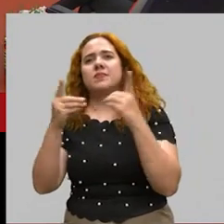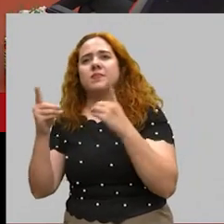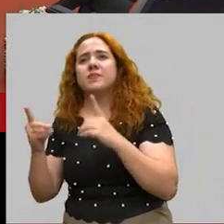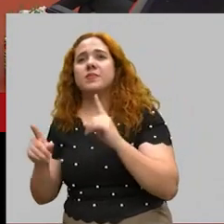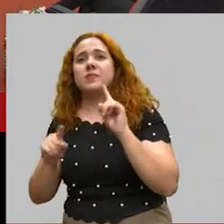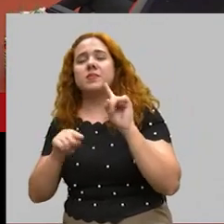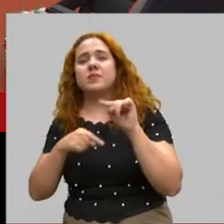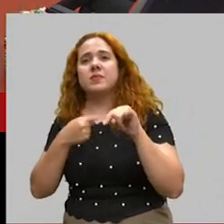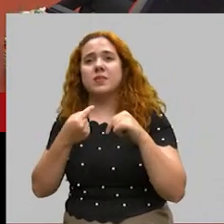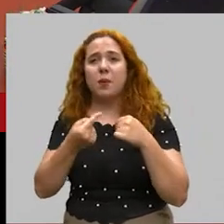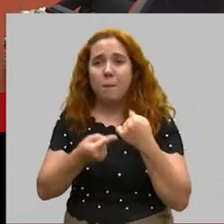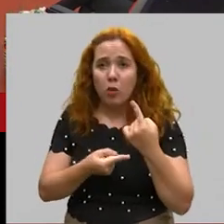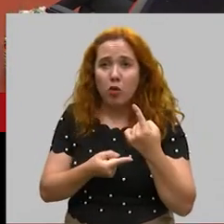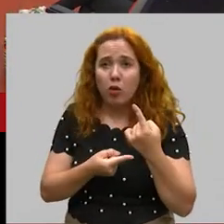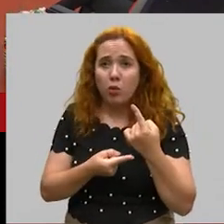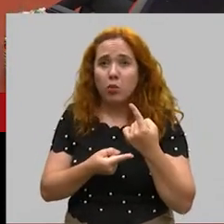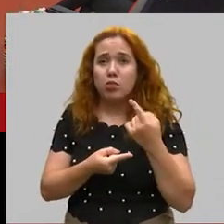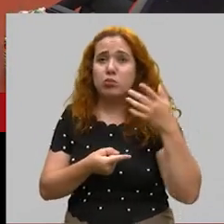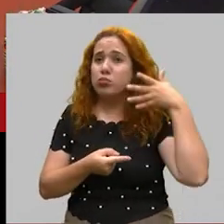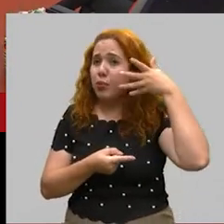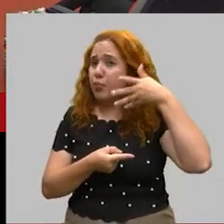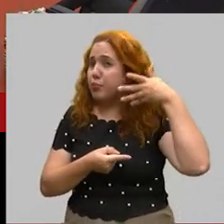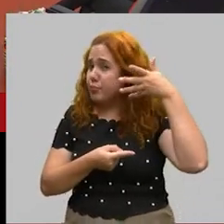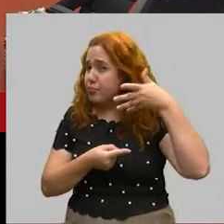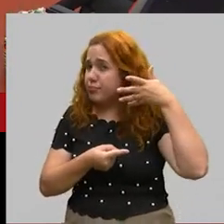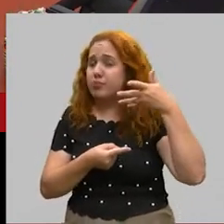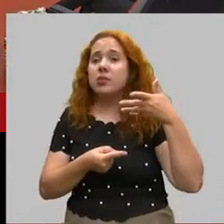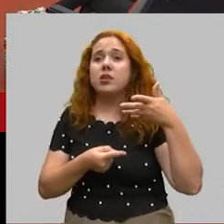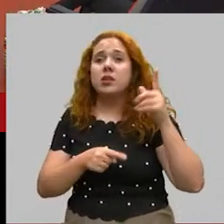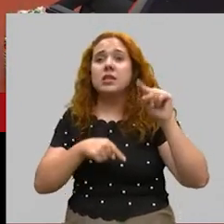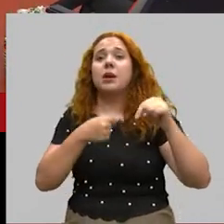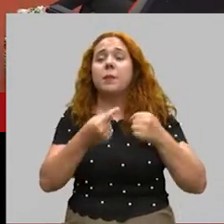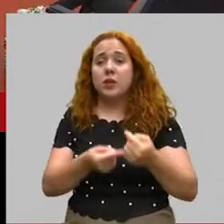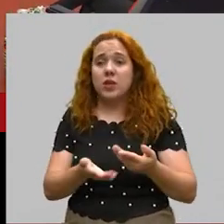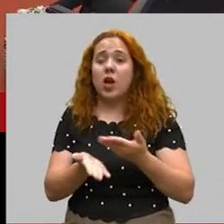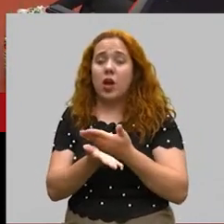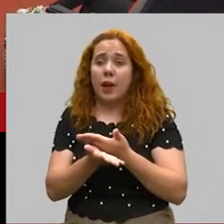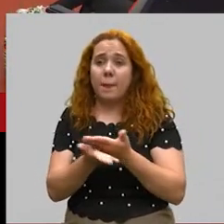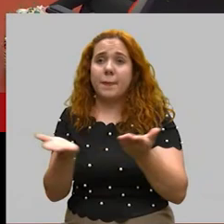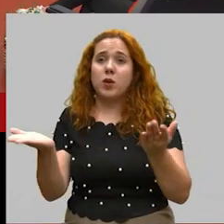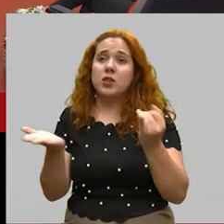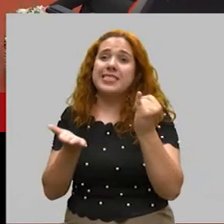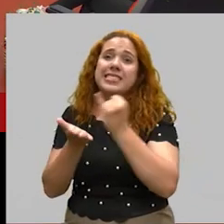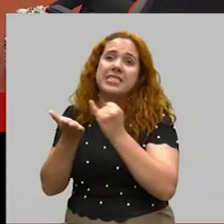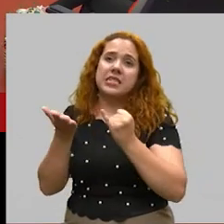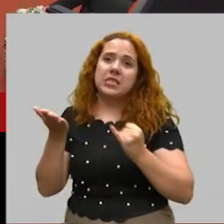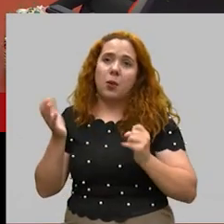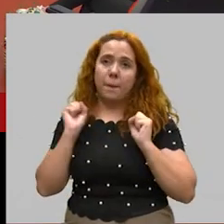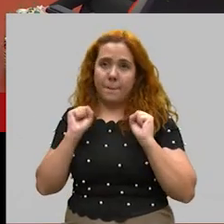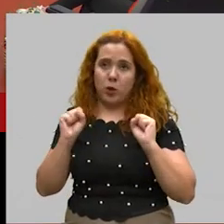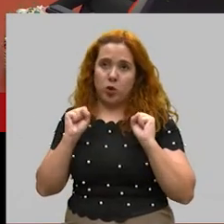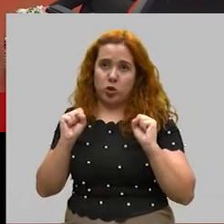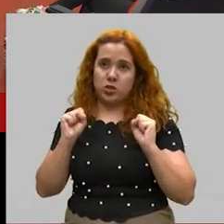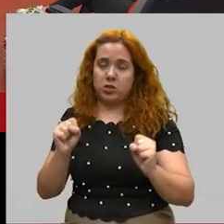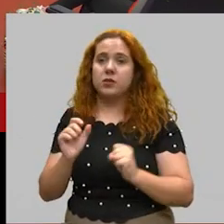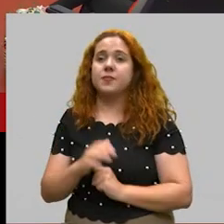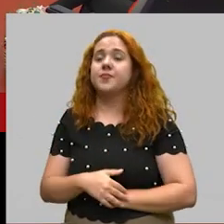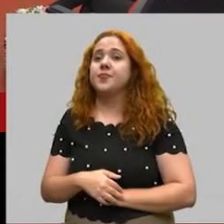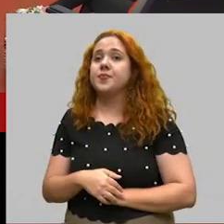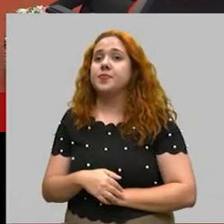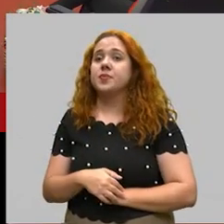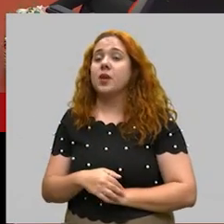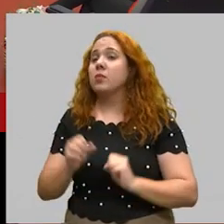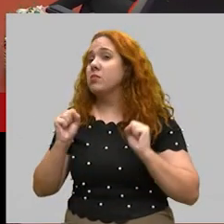ao depois das falas dessa mesa é que nós então abriremos para inscrições e nós poderíamos ter